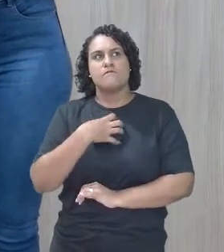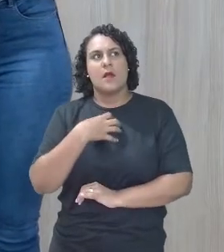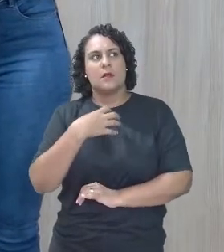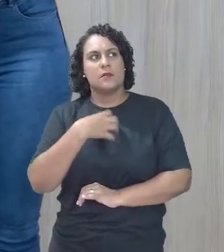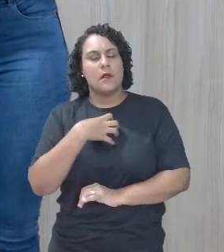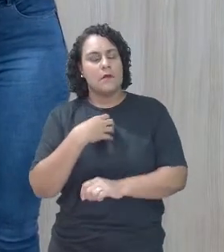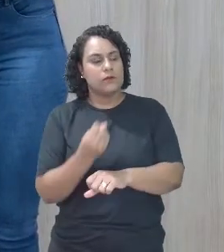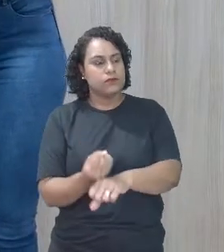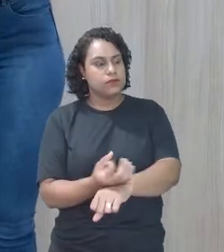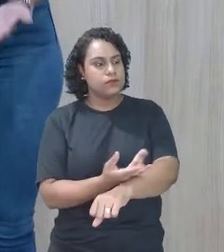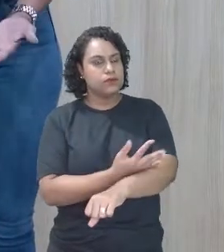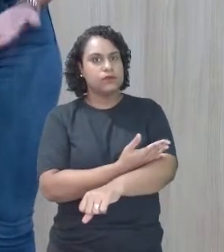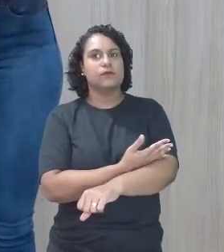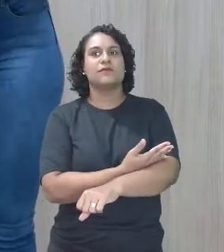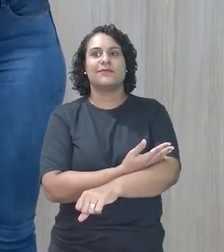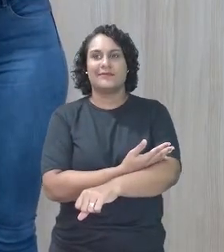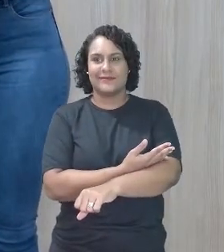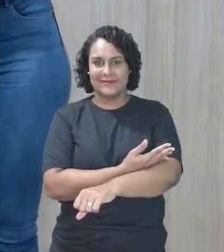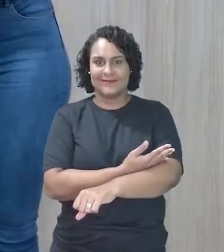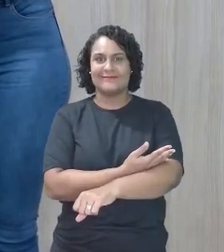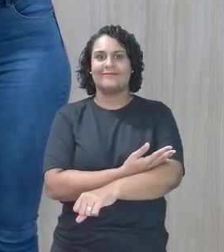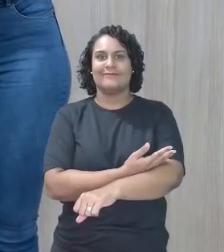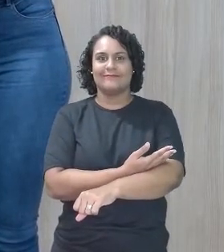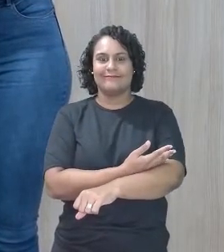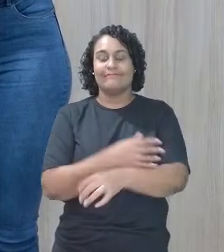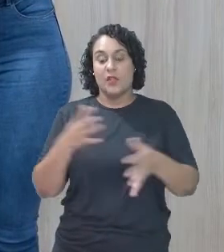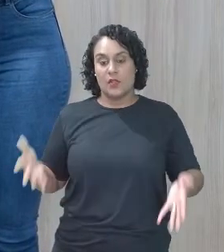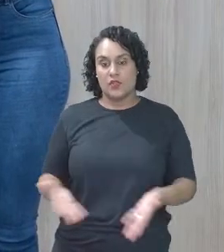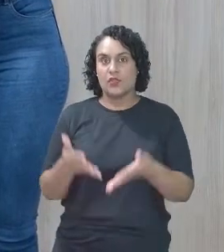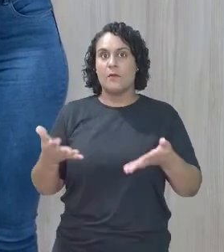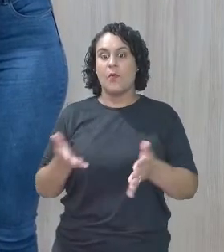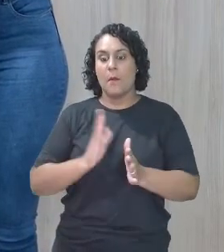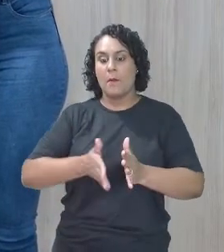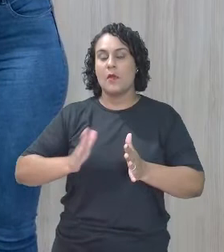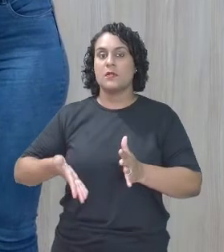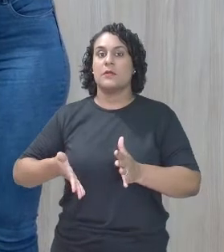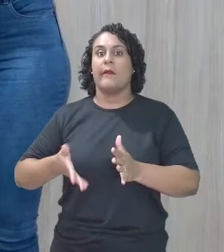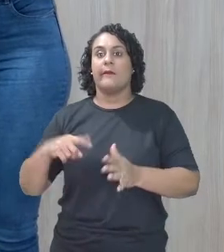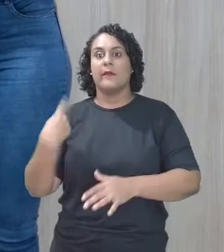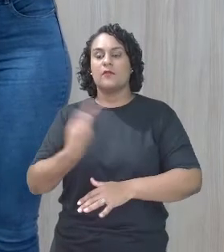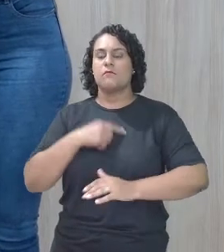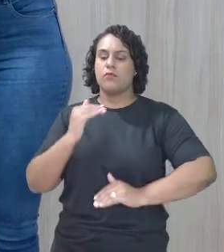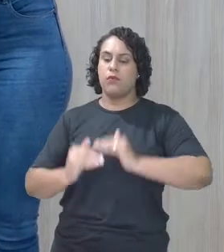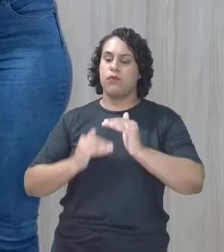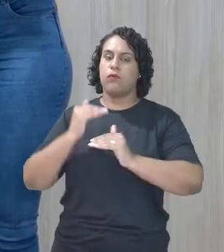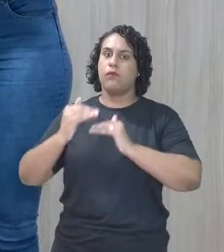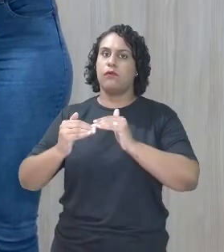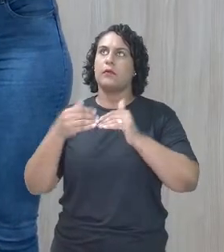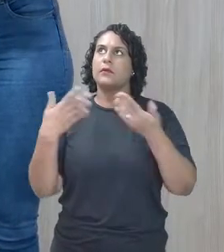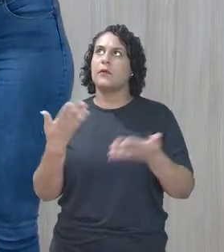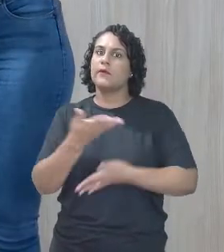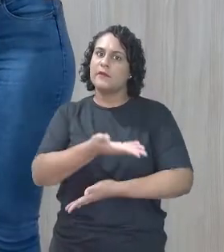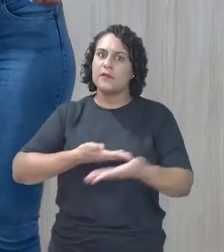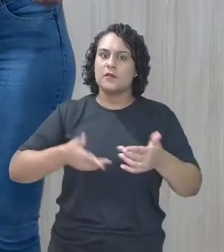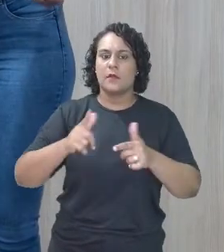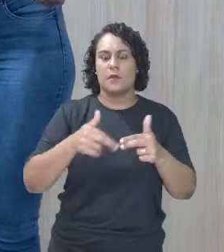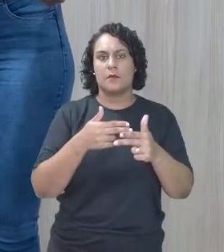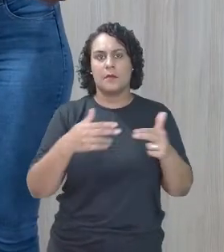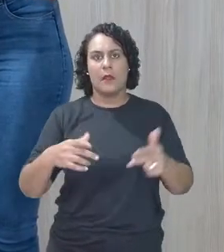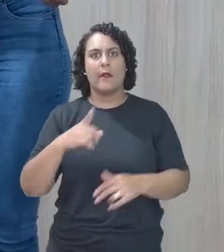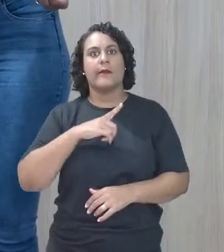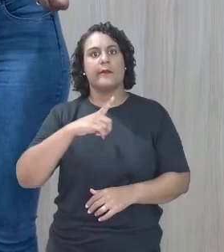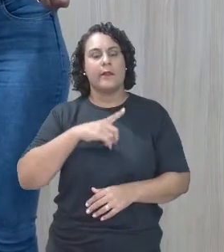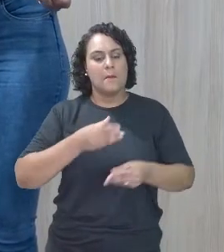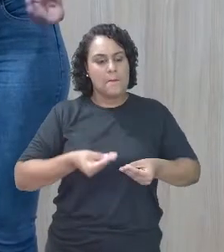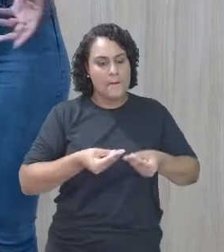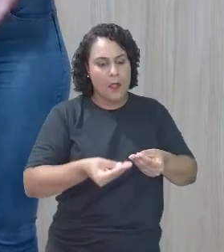sentimentos e emoções incidam no nosso processo de desenvolvimento. Quando a gente vai interagir com os objetos que a gente disponibiliza